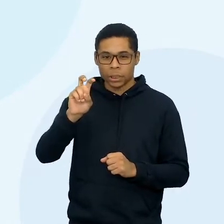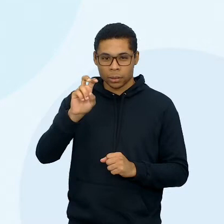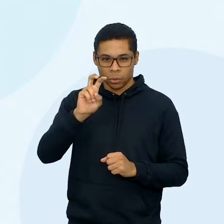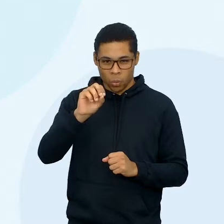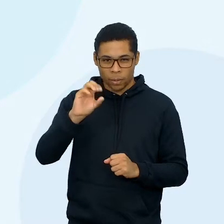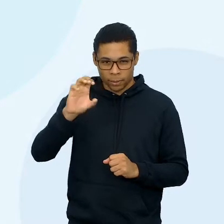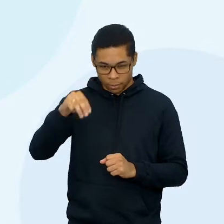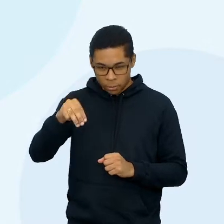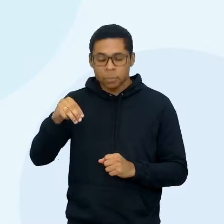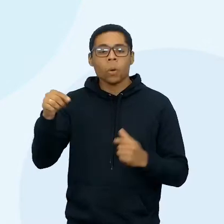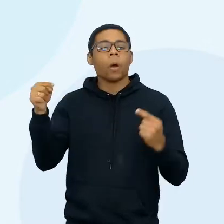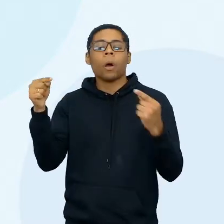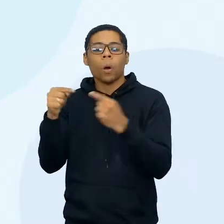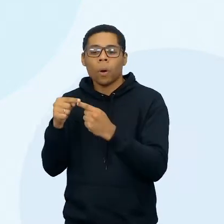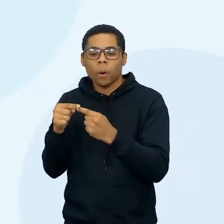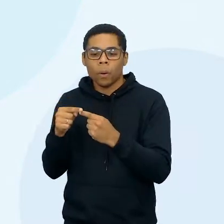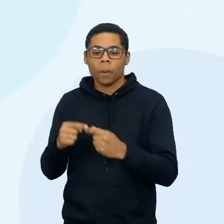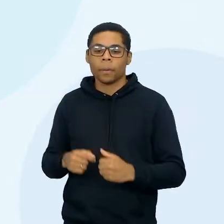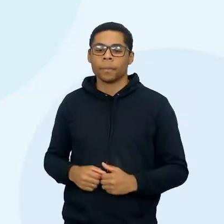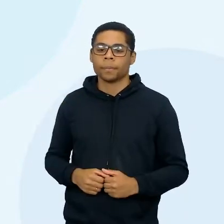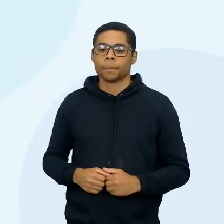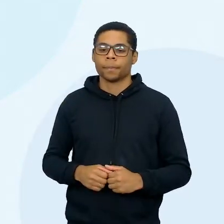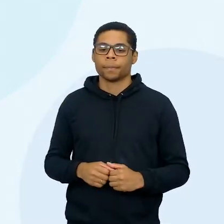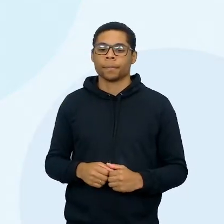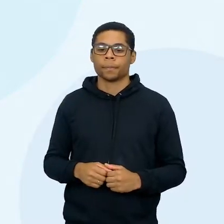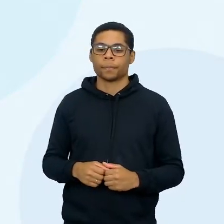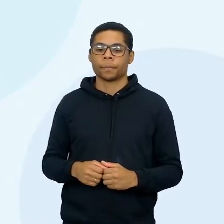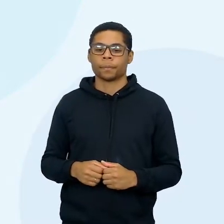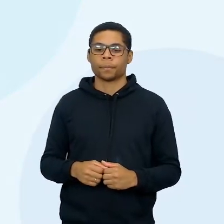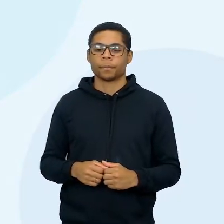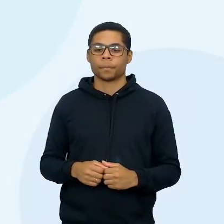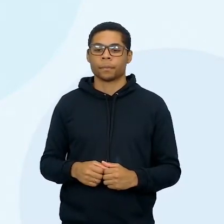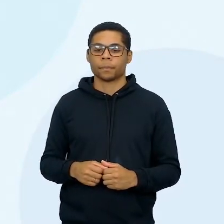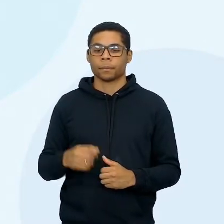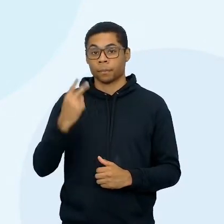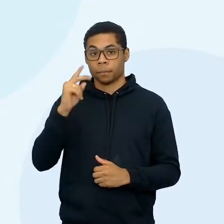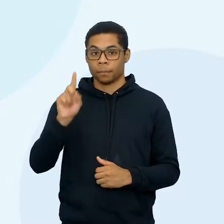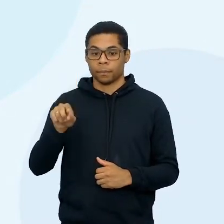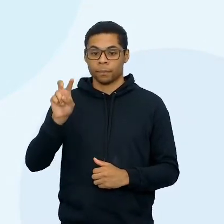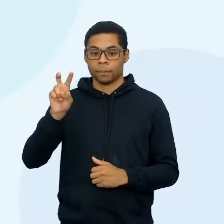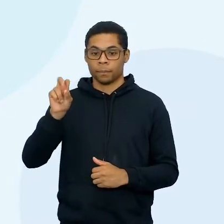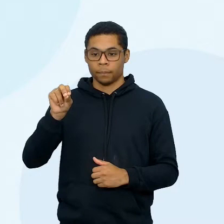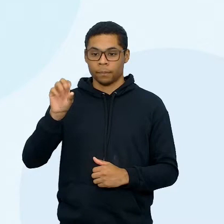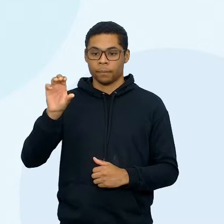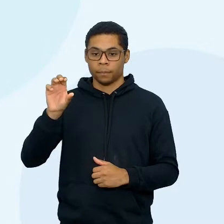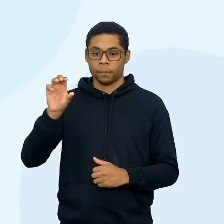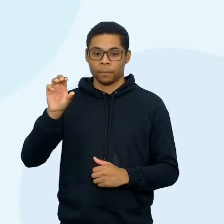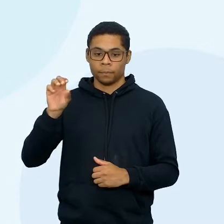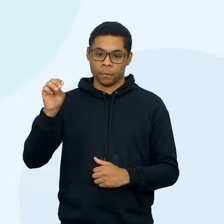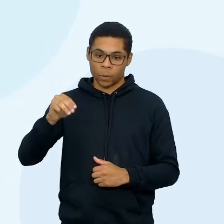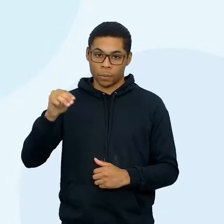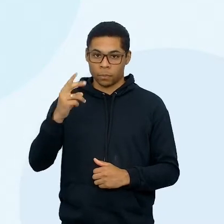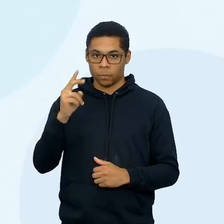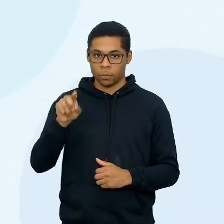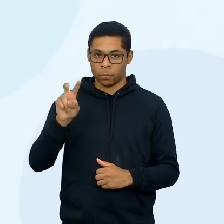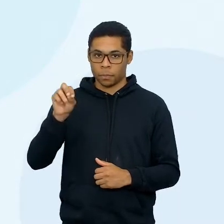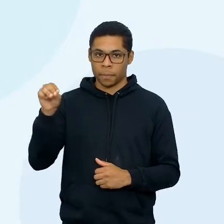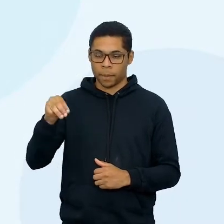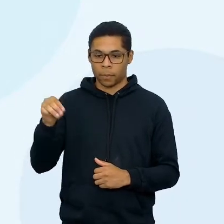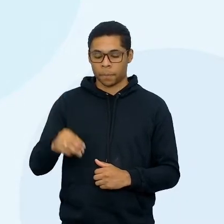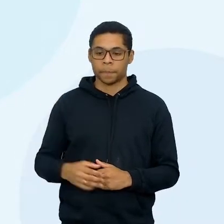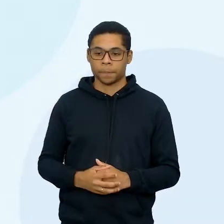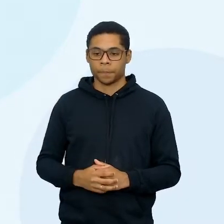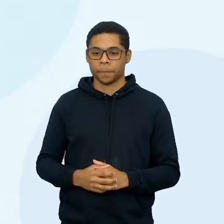protótipo corresponde ao quê? A 2,5 metros. 2,5 metros